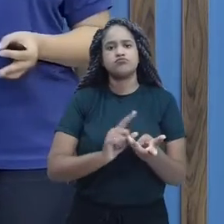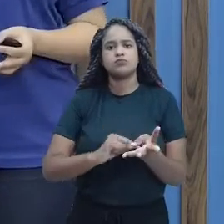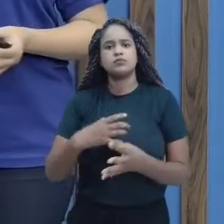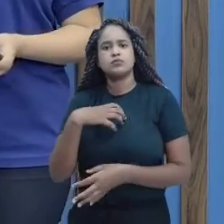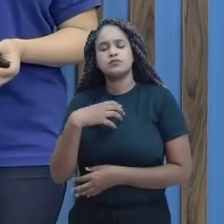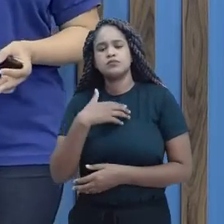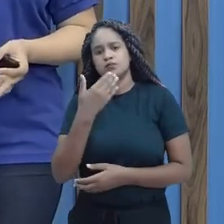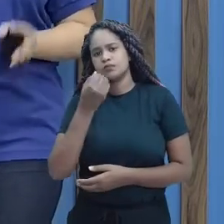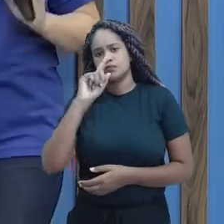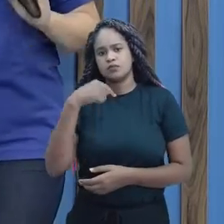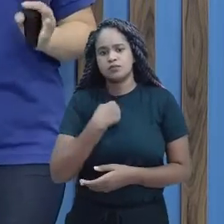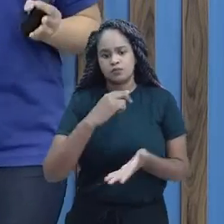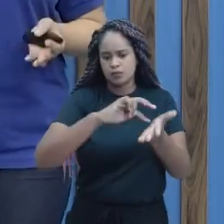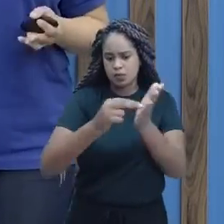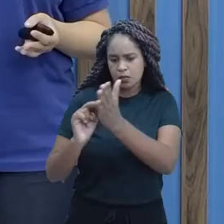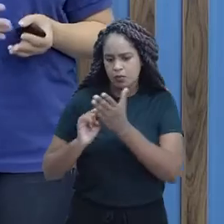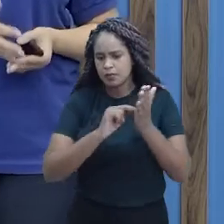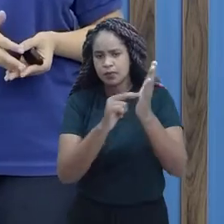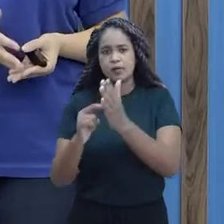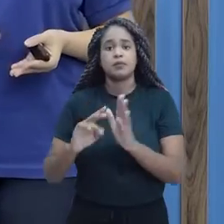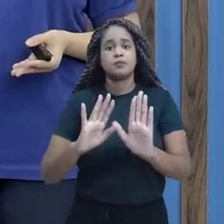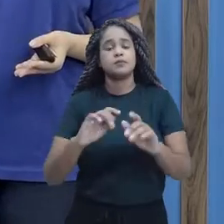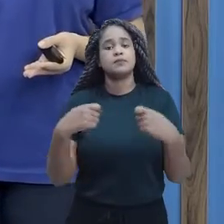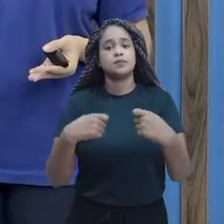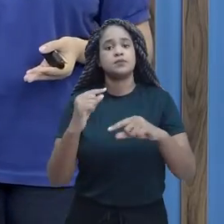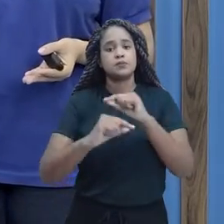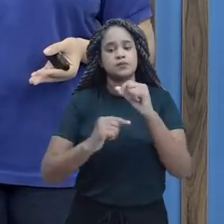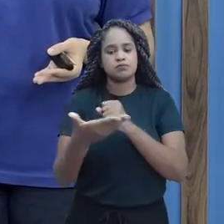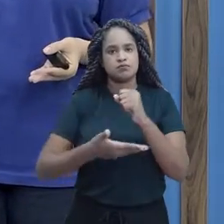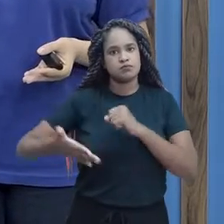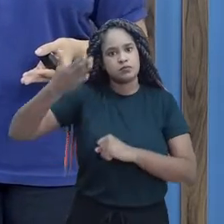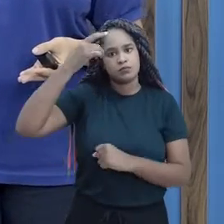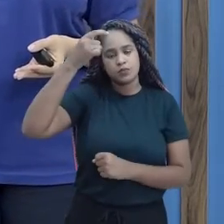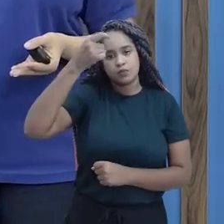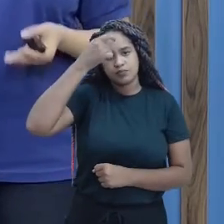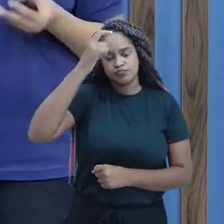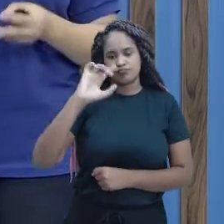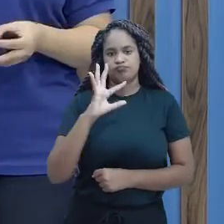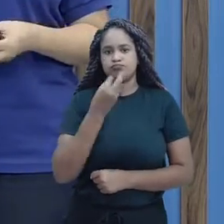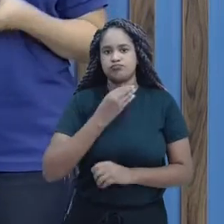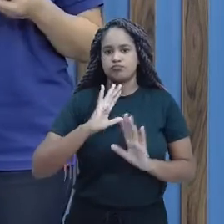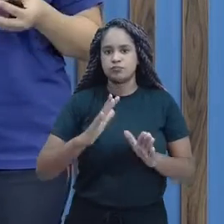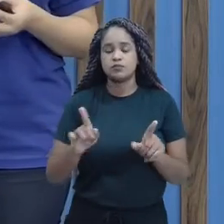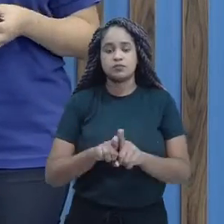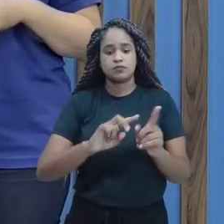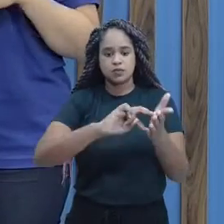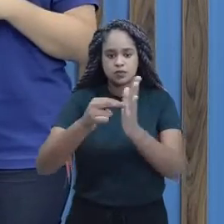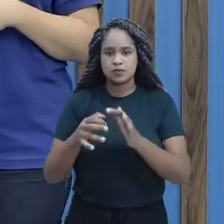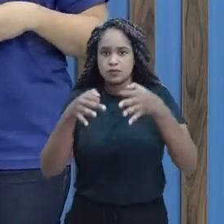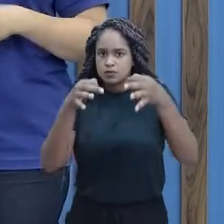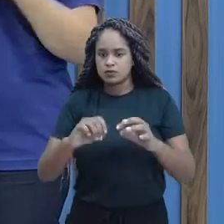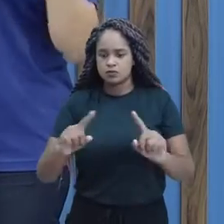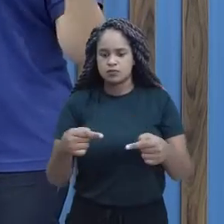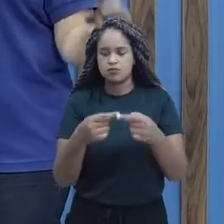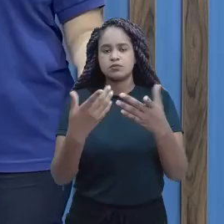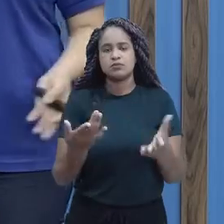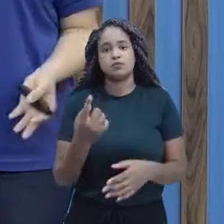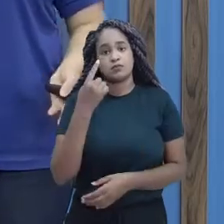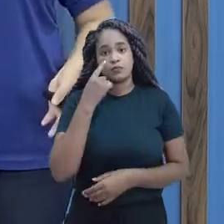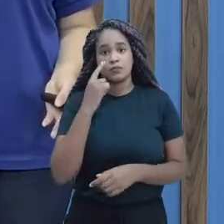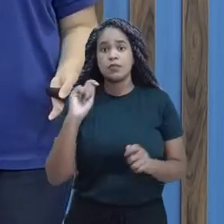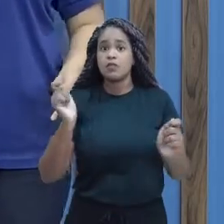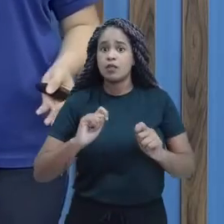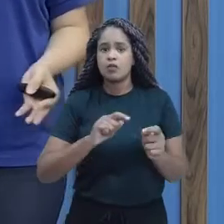de interpretar aquilo ali, desde que a gente tenha fundamento e faça a interpretação certinha, tá? Então a gente percebe essa